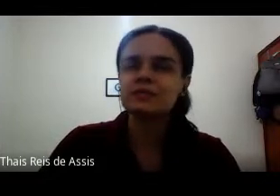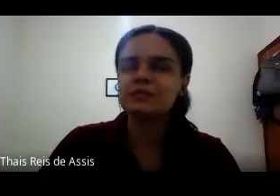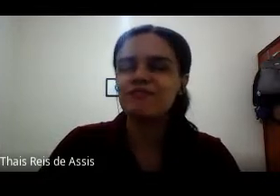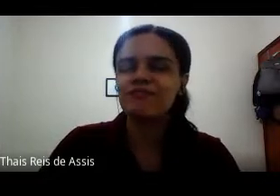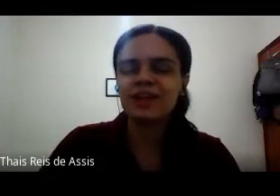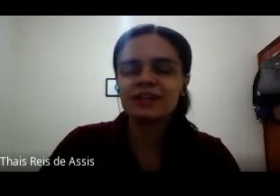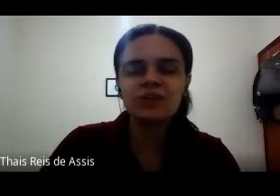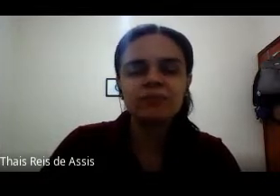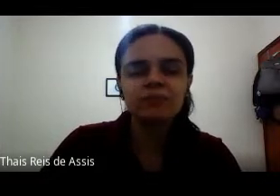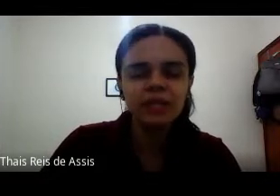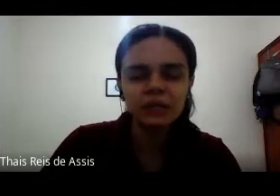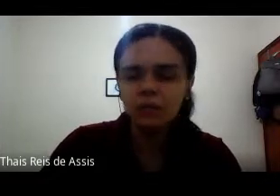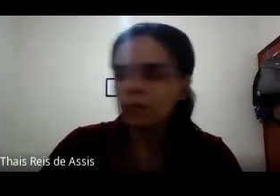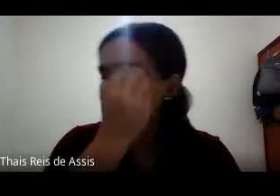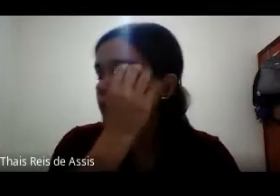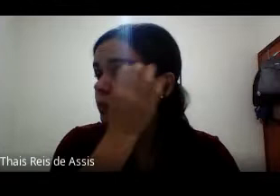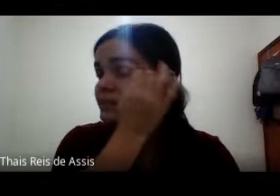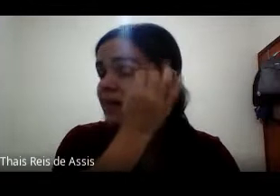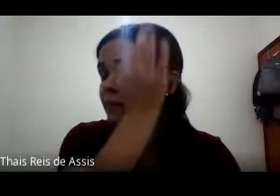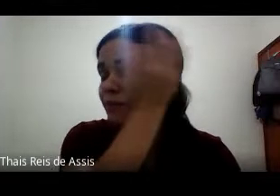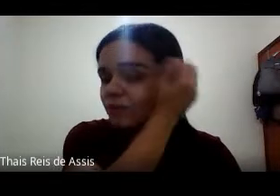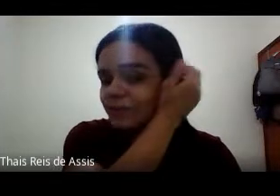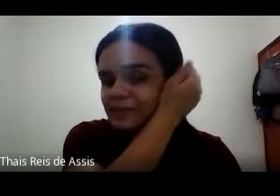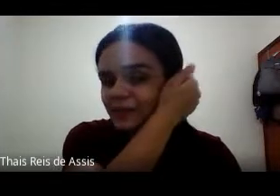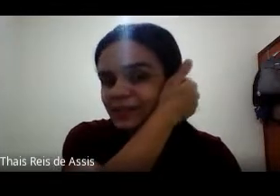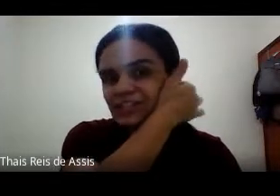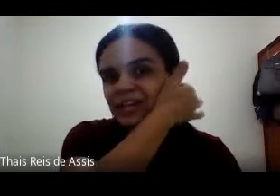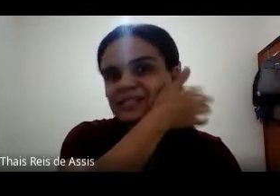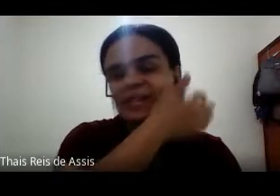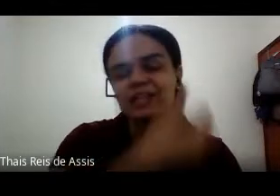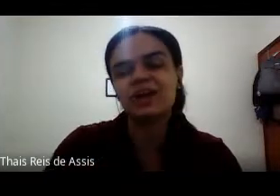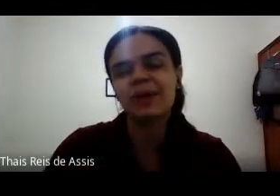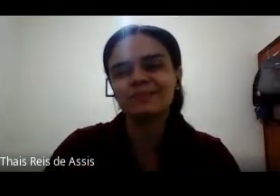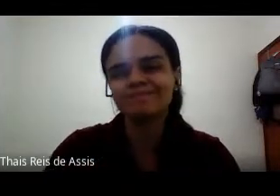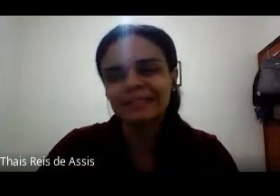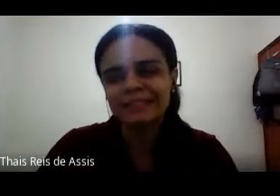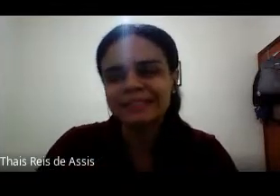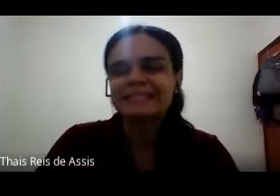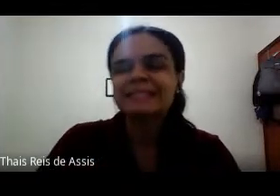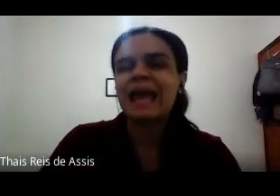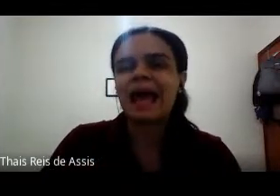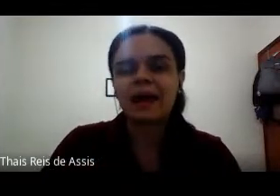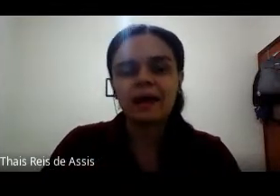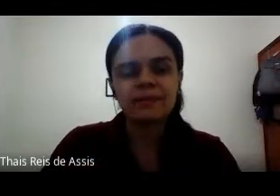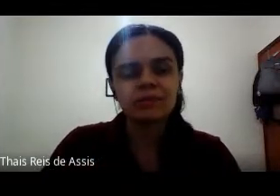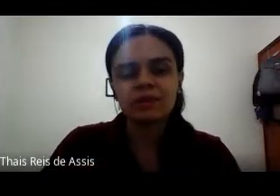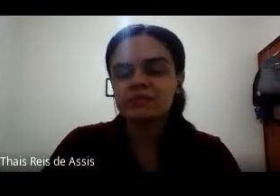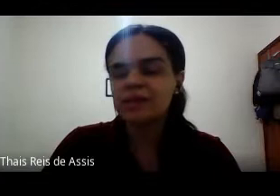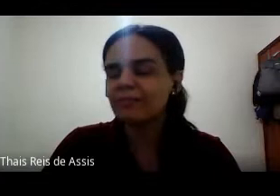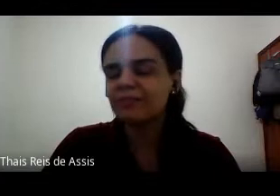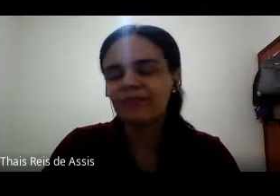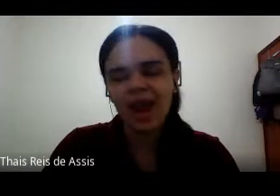que são assim feras, dominam o conteúdo, sabem muito, mas na hora que chega na sala de aula, garra, a pessoa